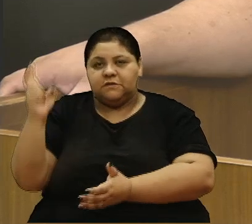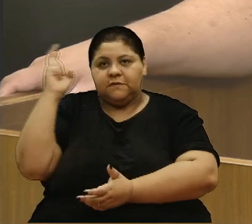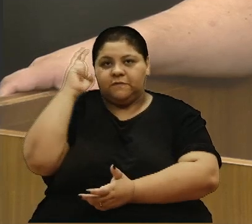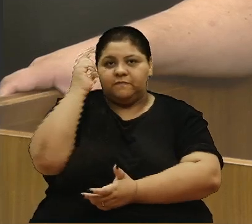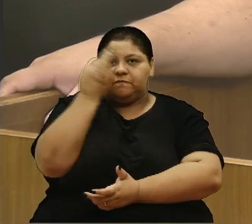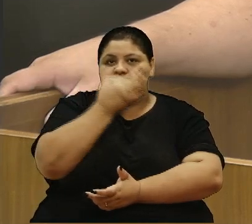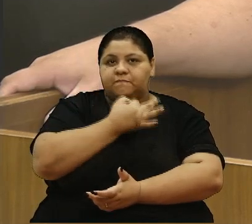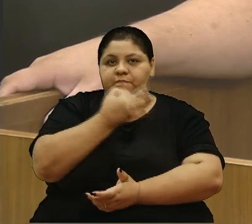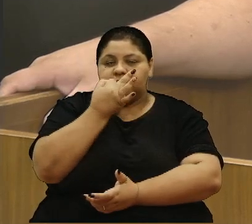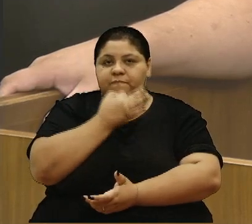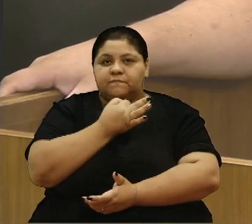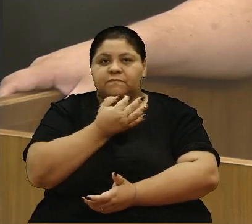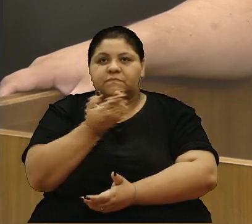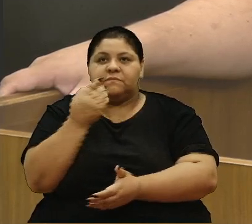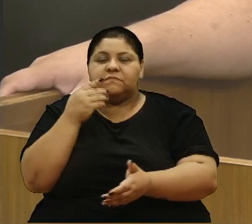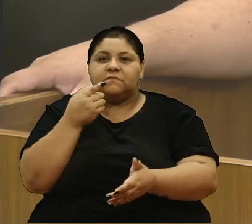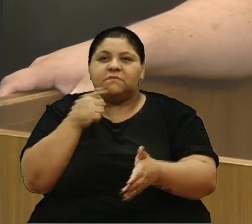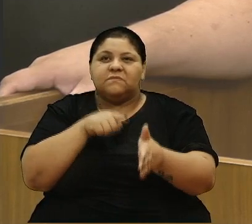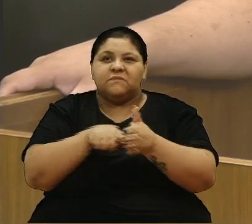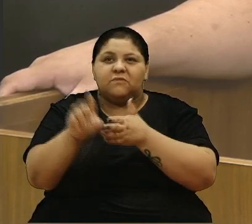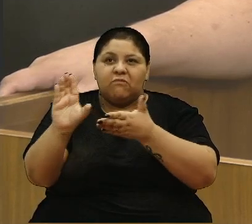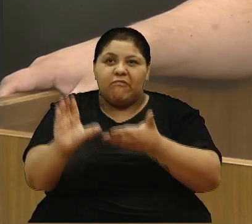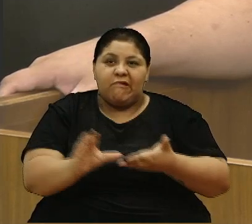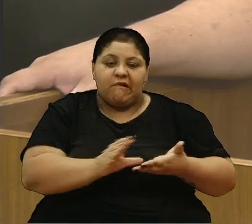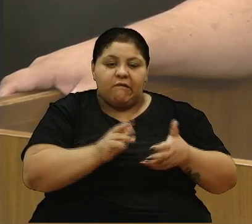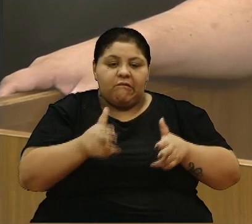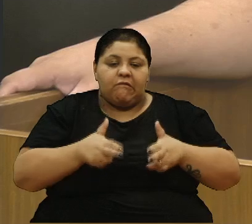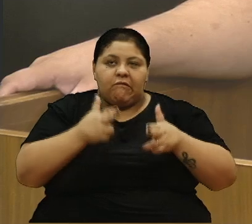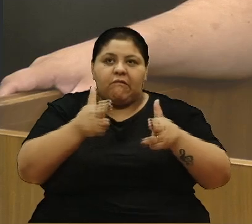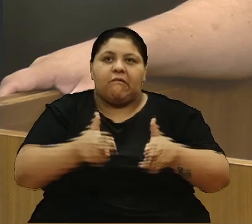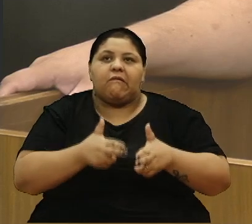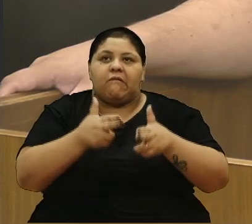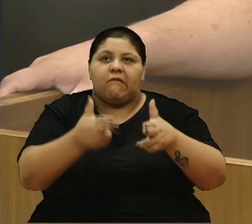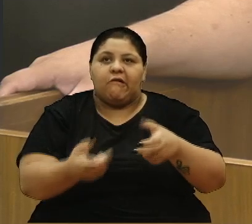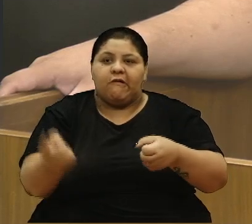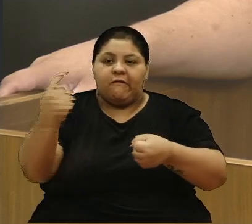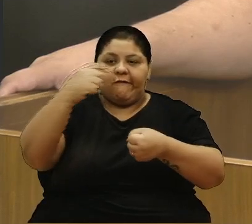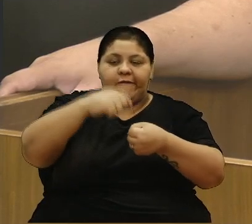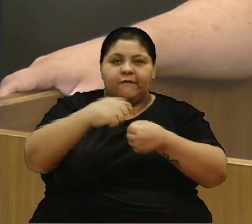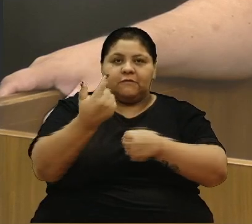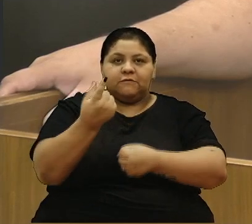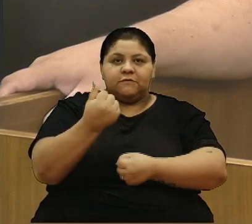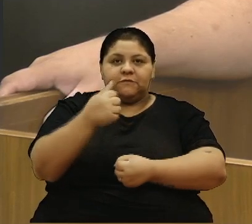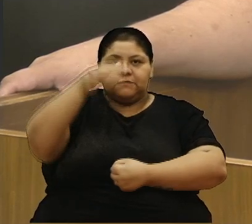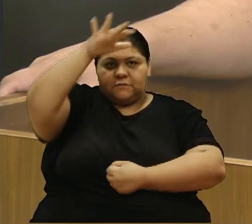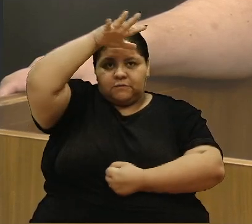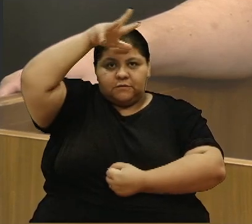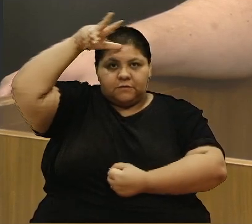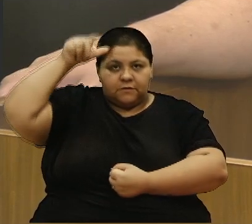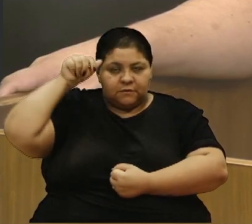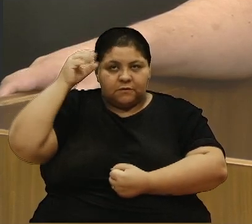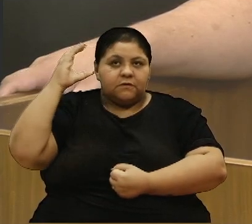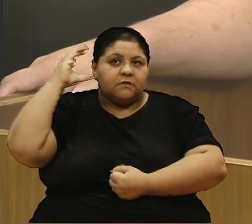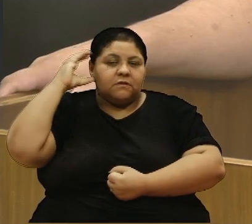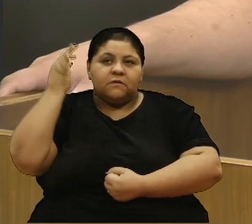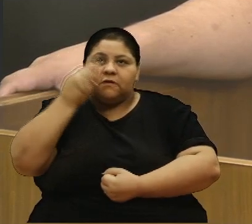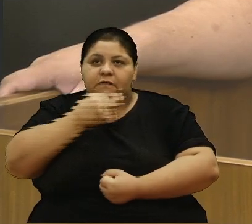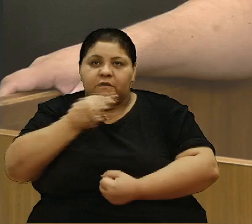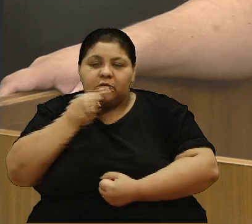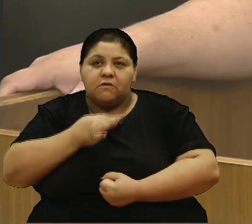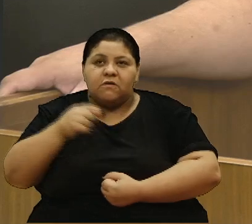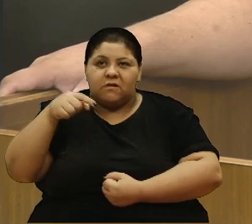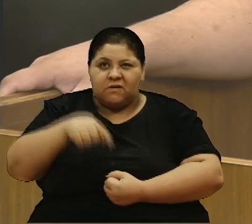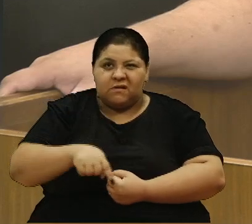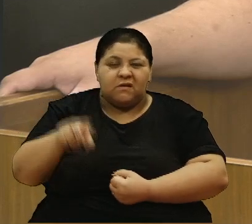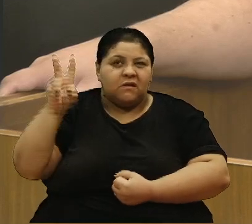do Sul questiona investimento em locomotiva e retorno financeiro para o município. A Rádio Caxias ouviu nesta segunda-feira,